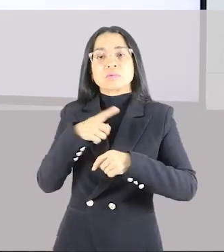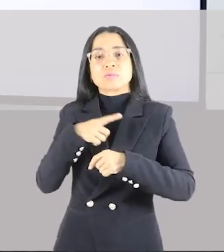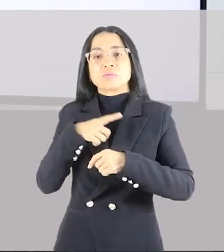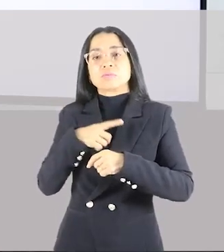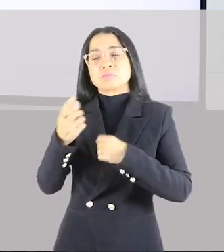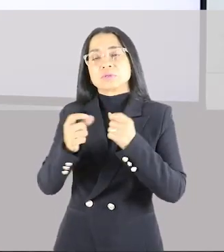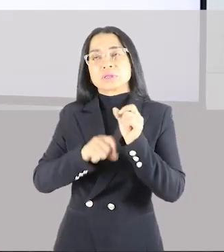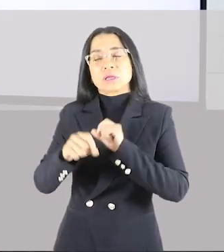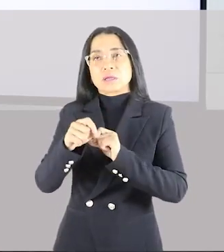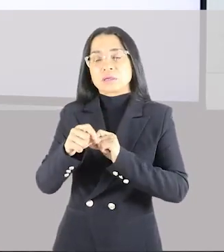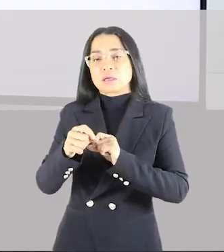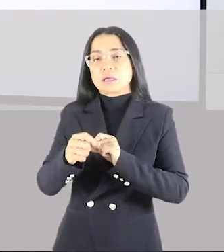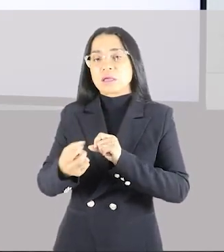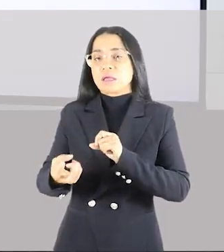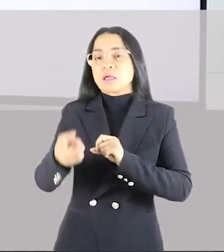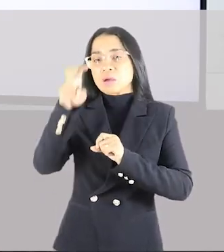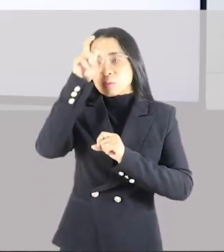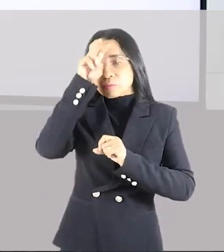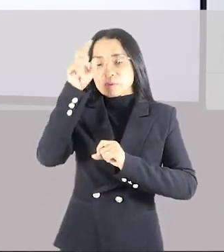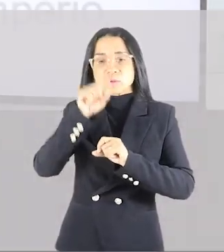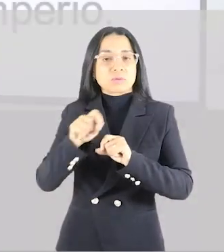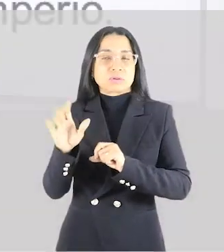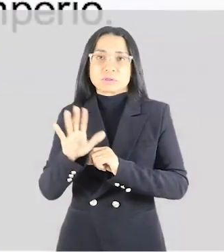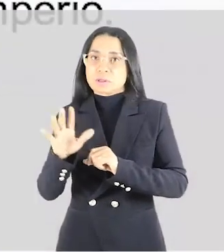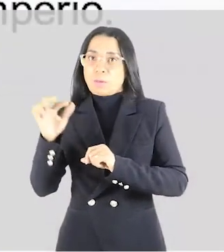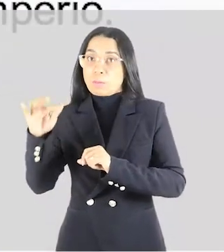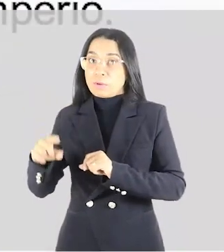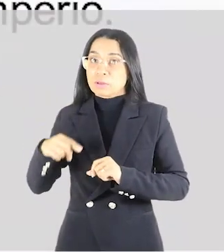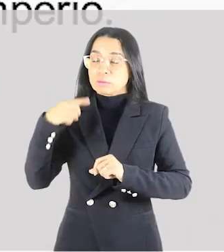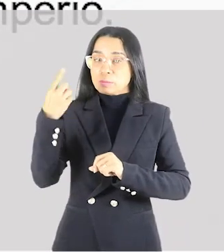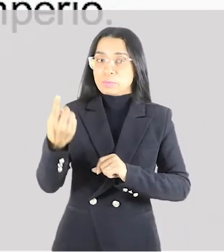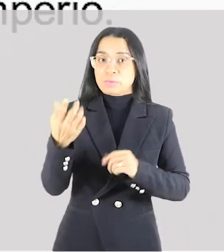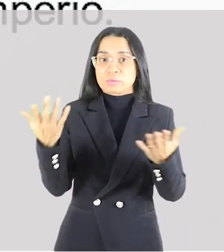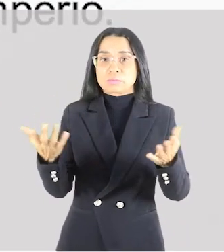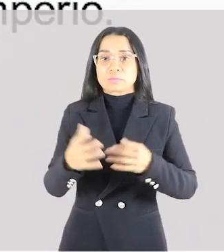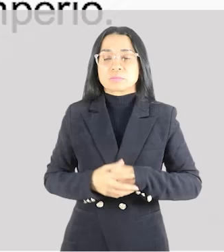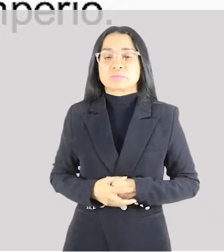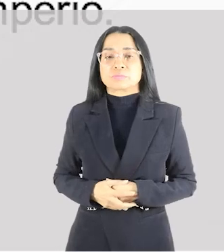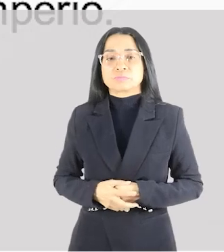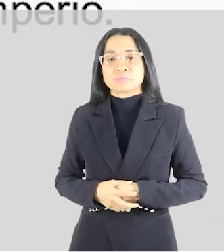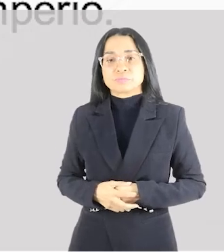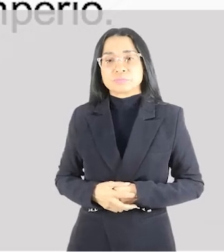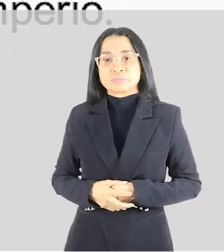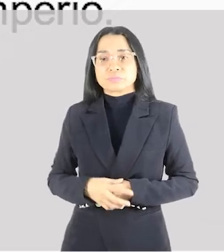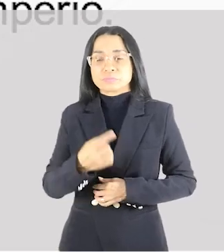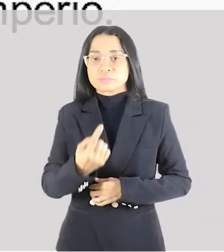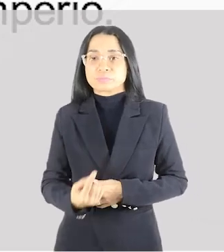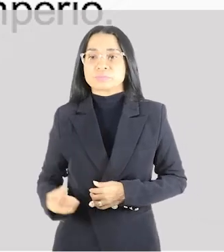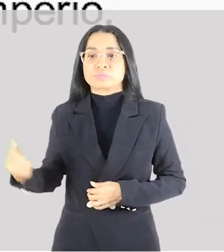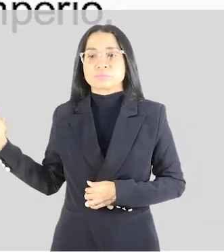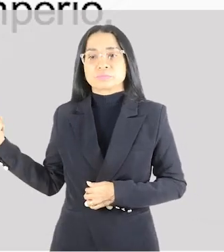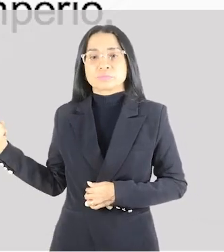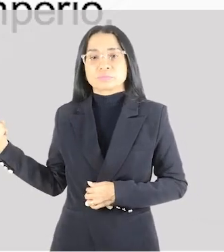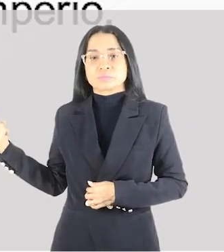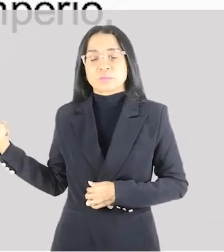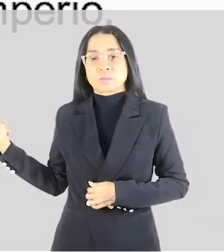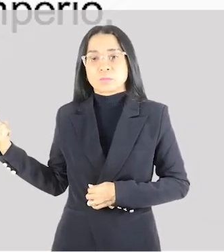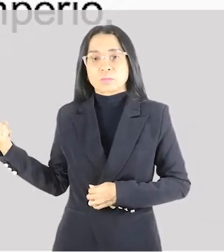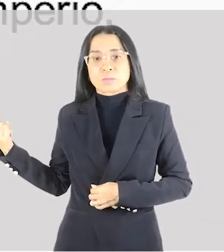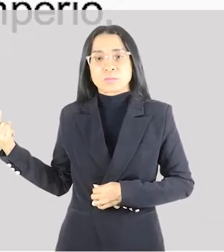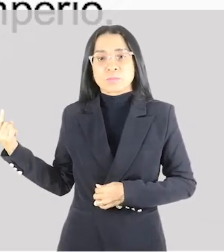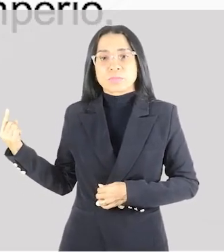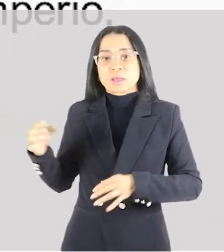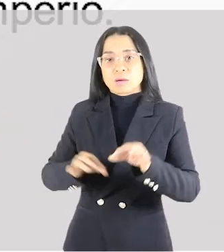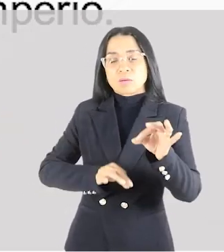um pouquinho mais à frente. Vamos ver então. Bom, a formação inicial do Egito Antigo ela se dá através de